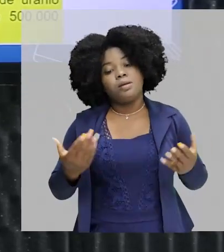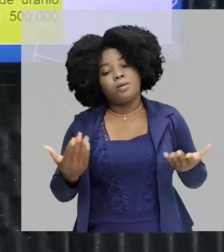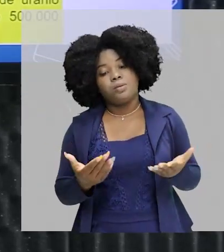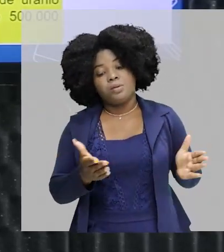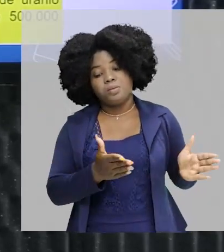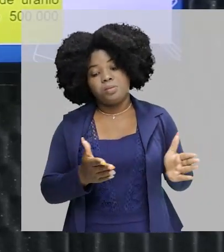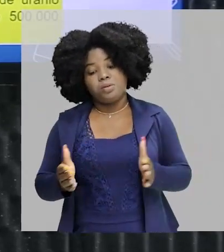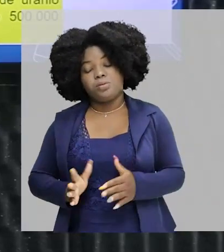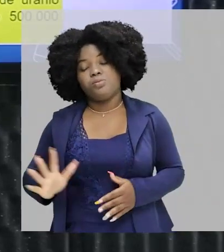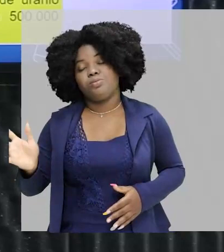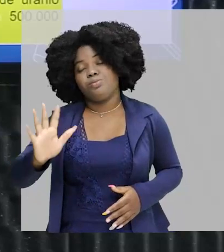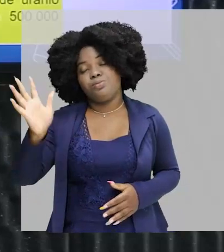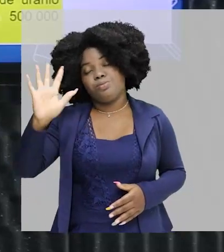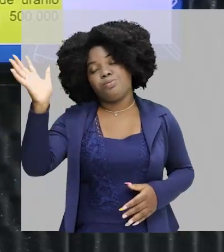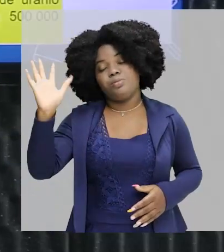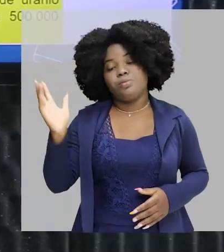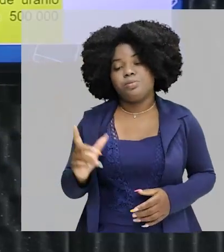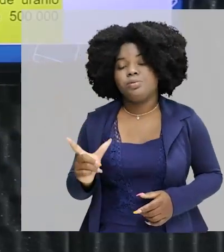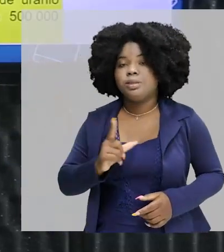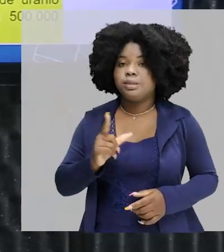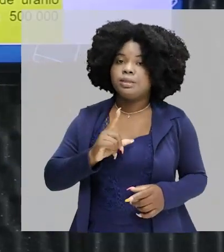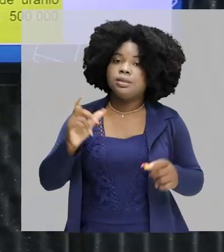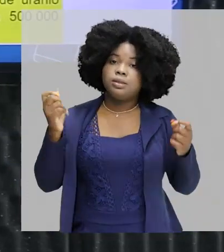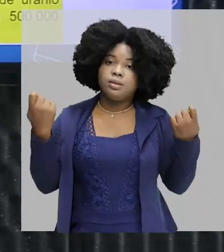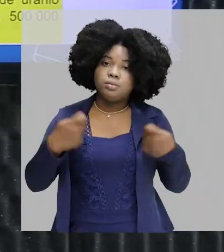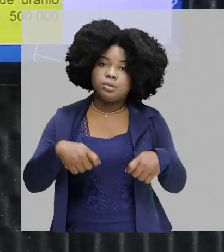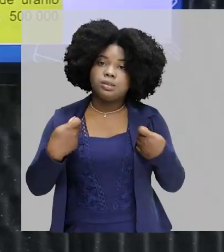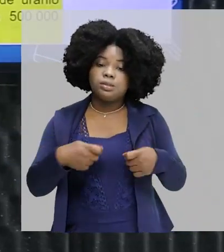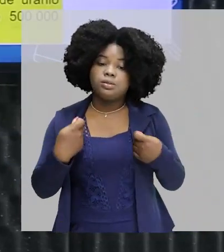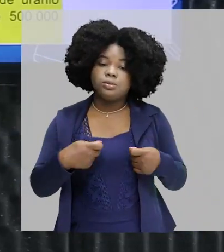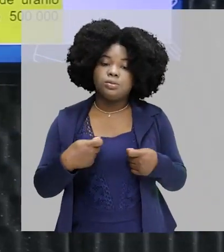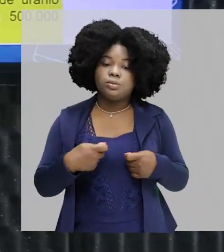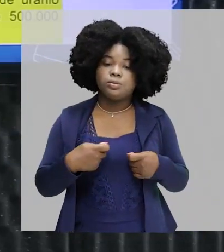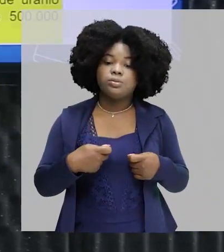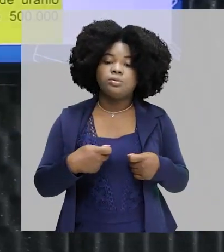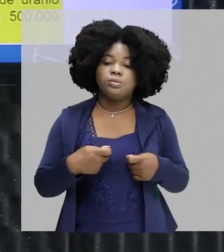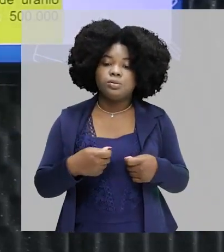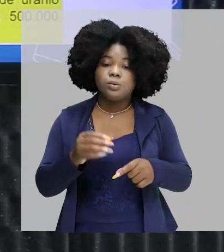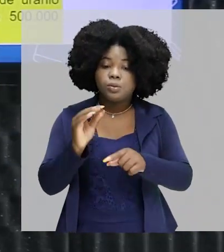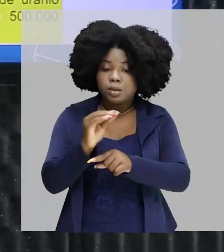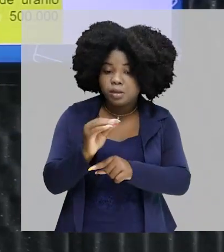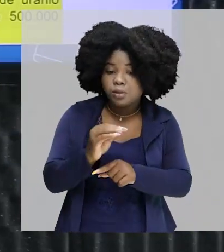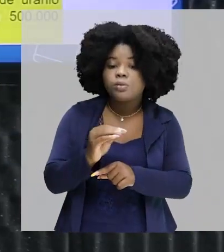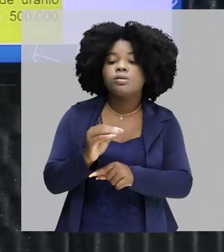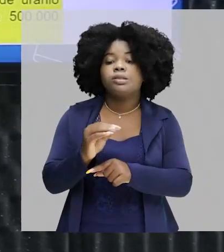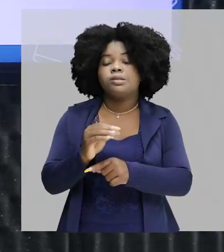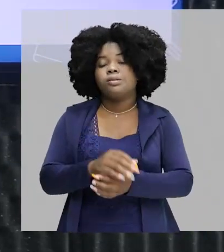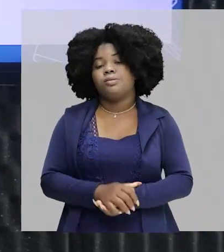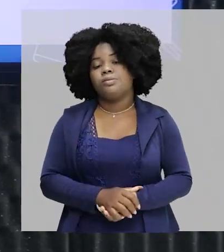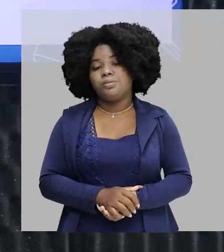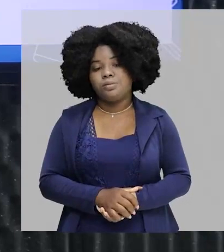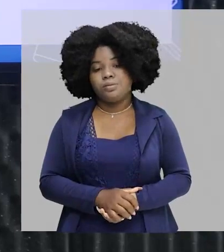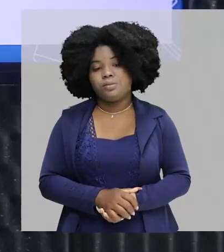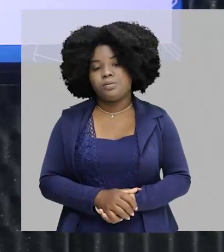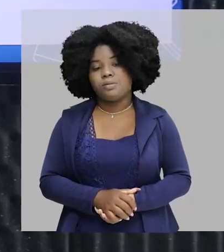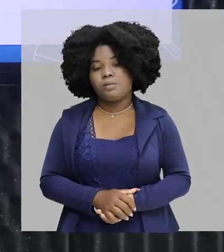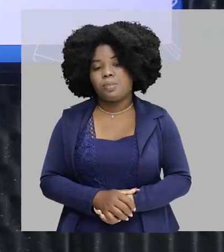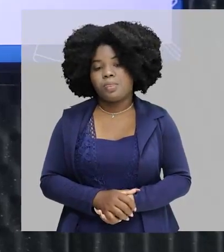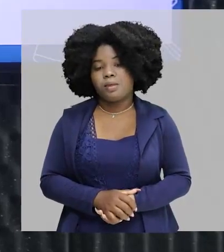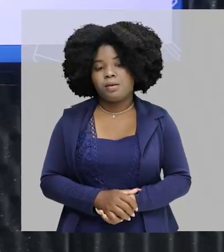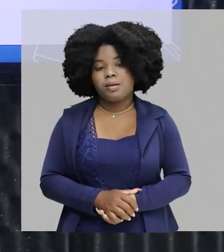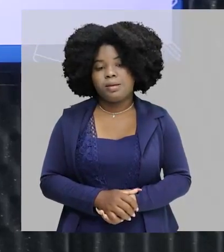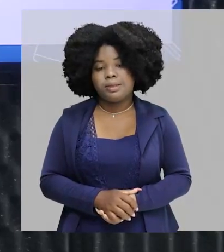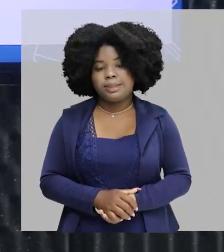um processo caro e requer cuidados extremos. Mais uma vez, precisamos fazer essa